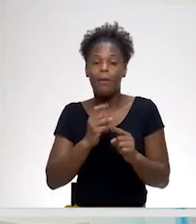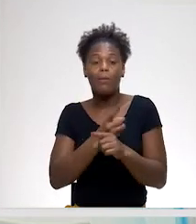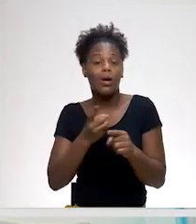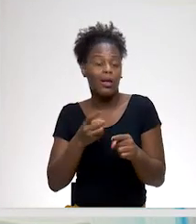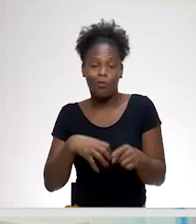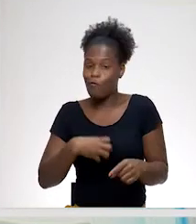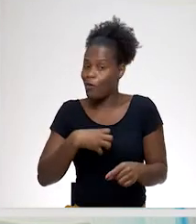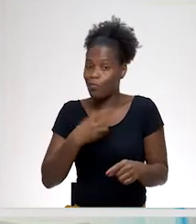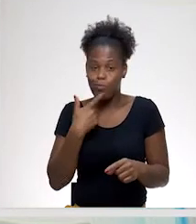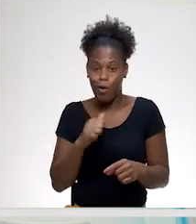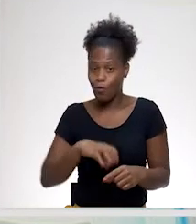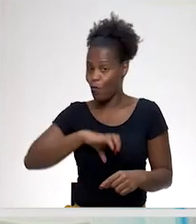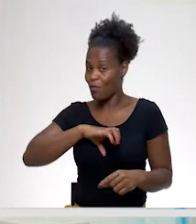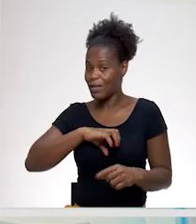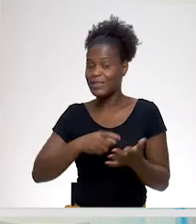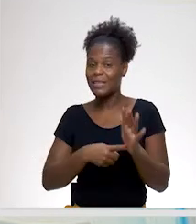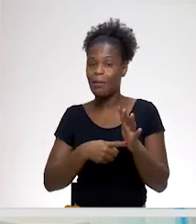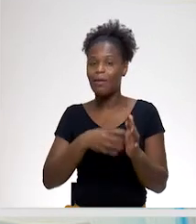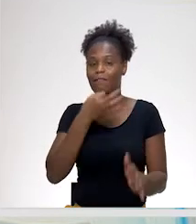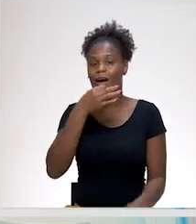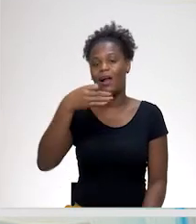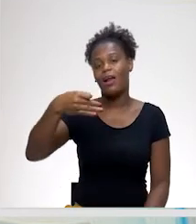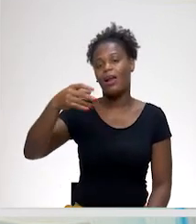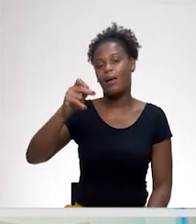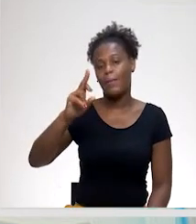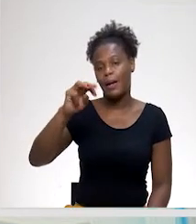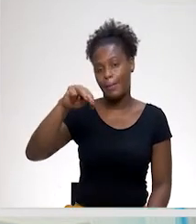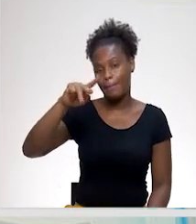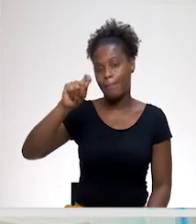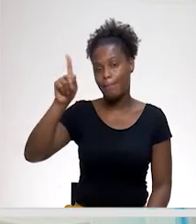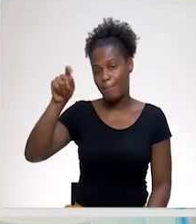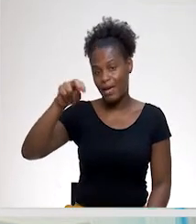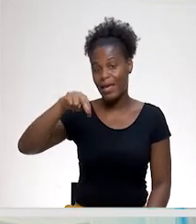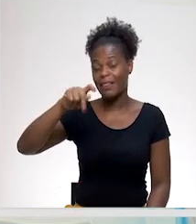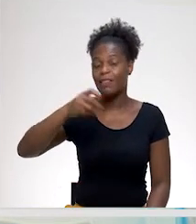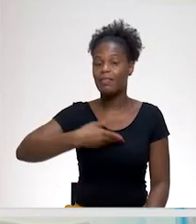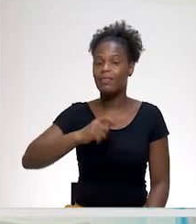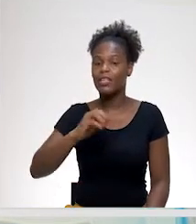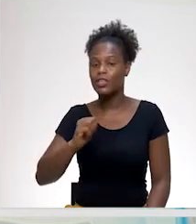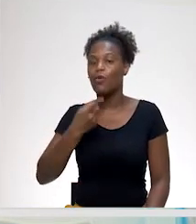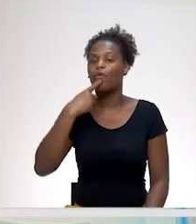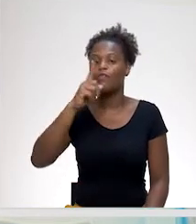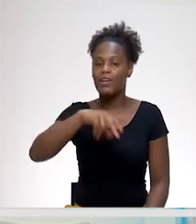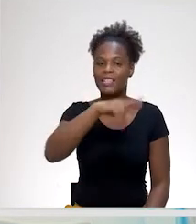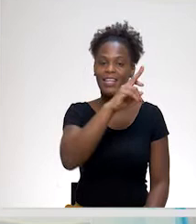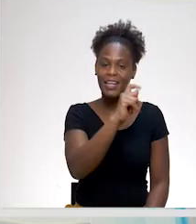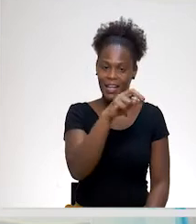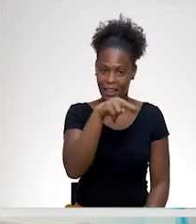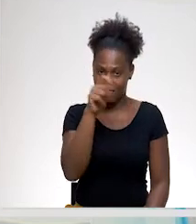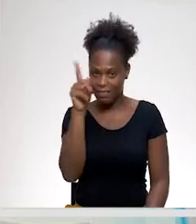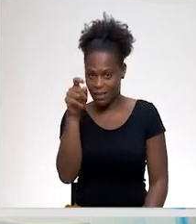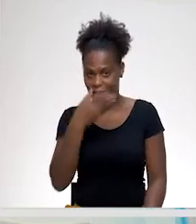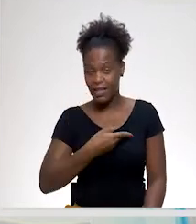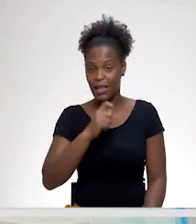dignos de confiança. Estamos a falar de Parmênides. Aí então vem René Descartes dizendo a